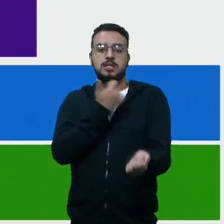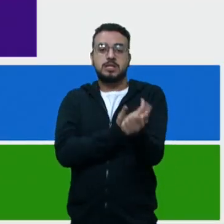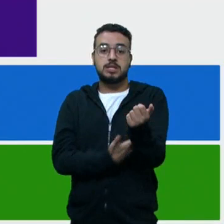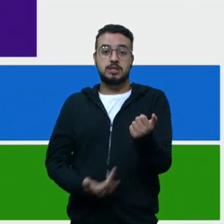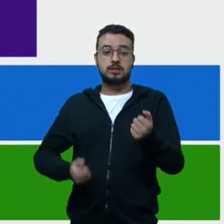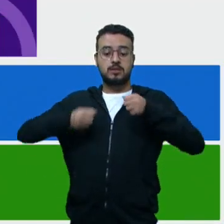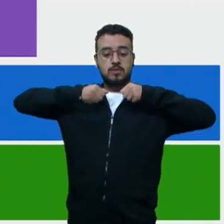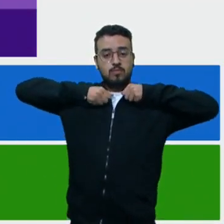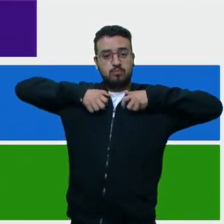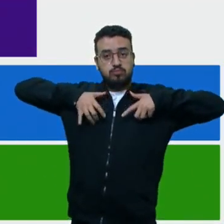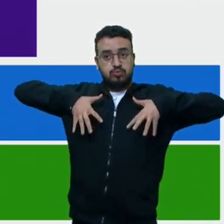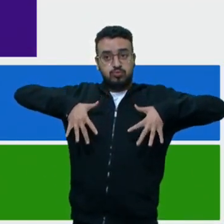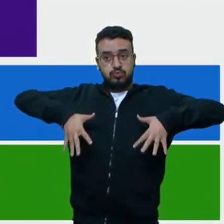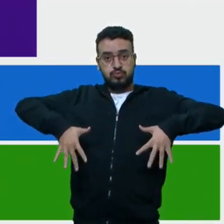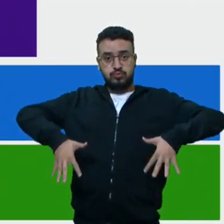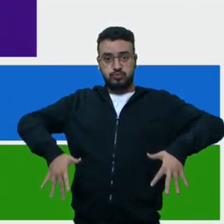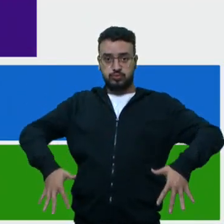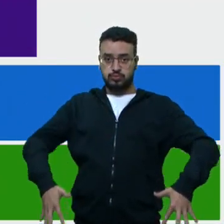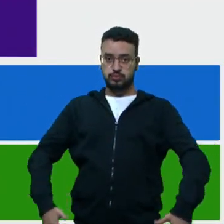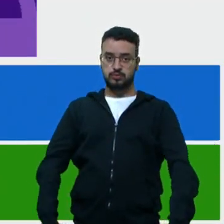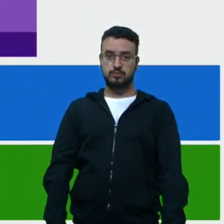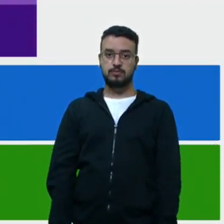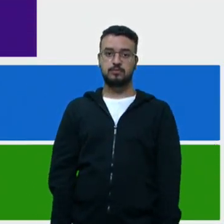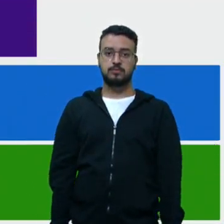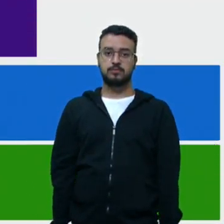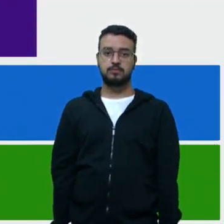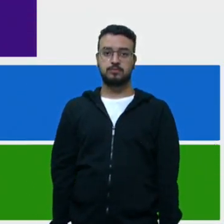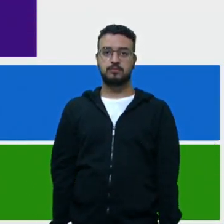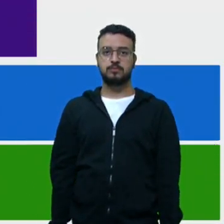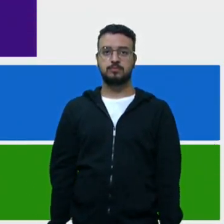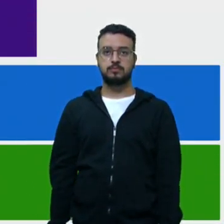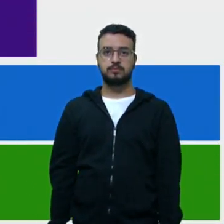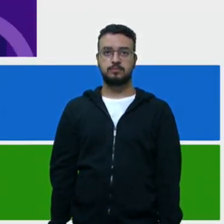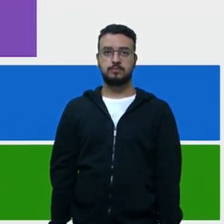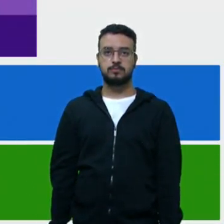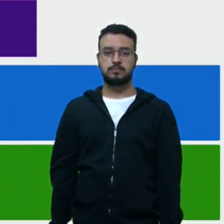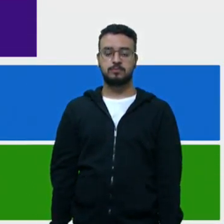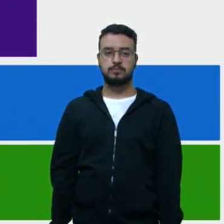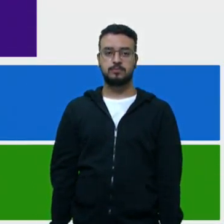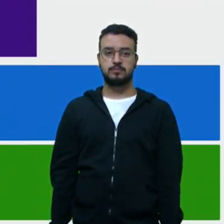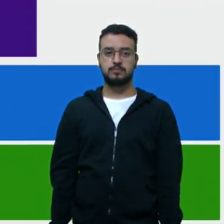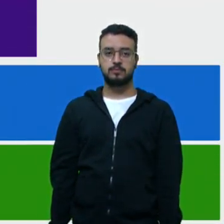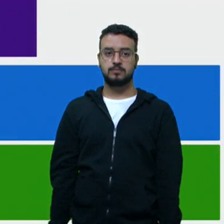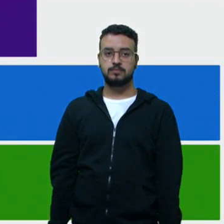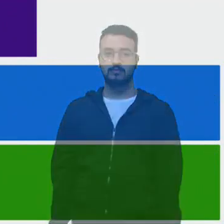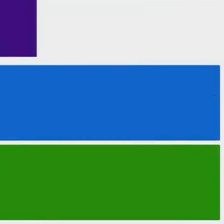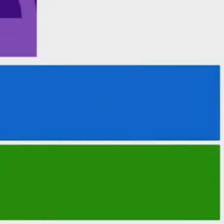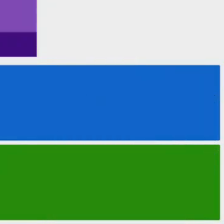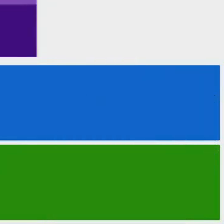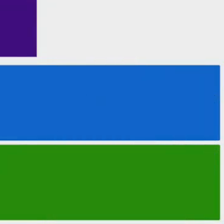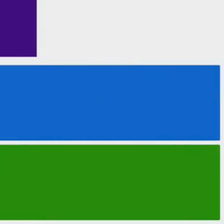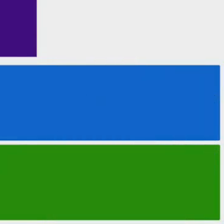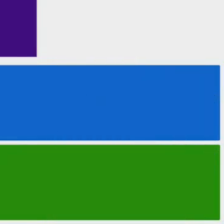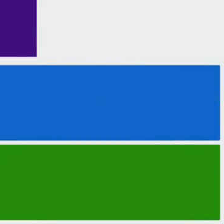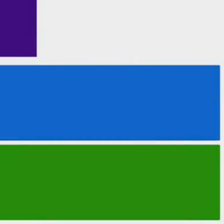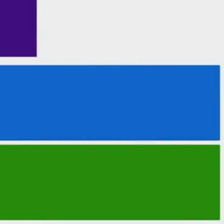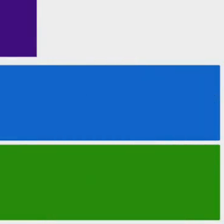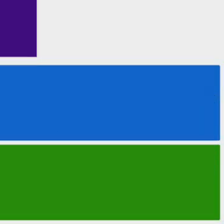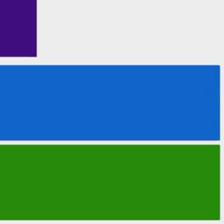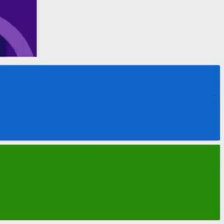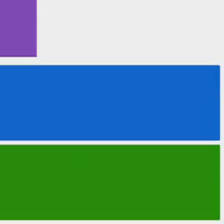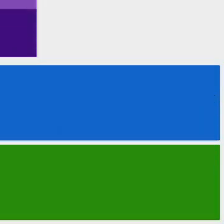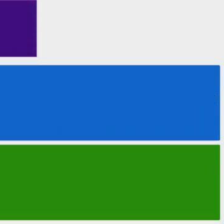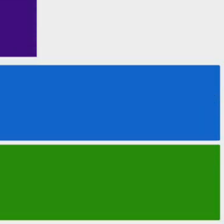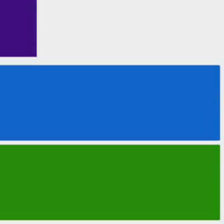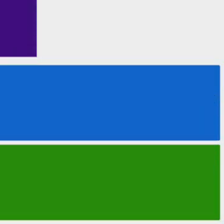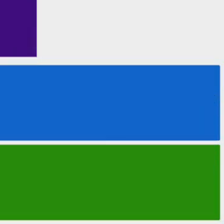direção divergente ao coração? Essa é fácil. Veias, artérias, cavidade medular ou axônio? Gente, é